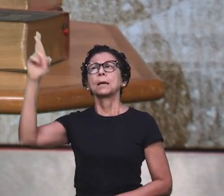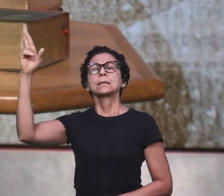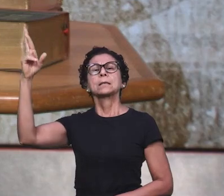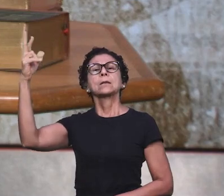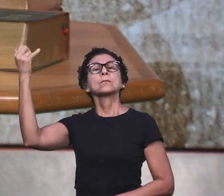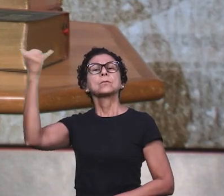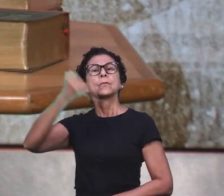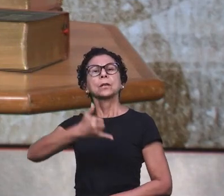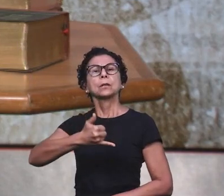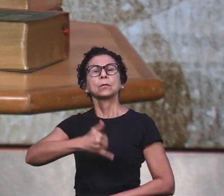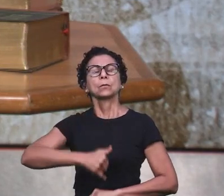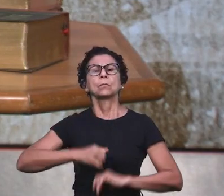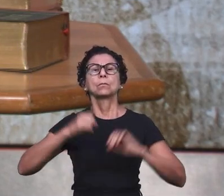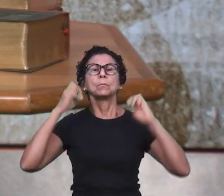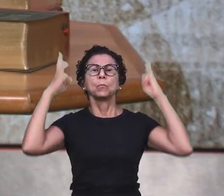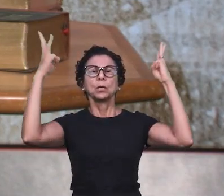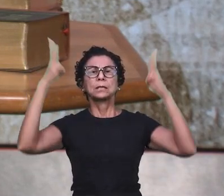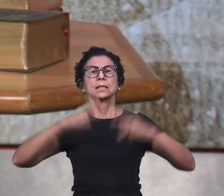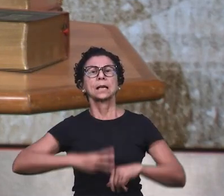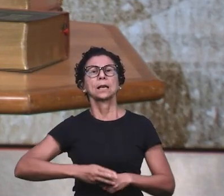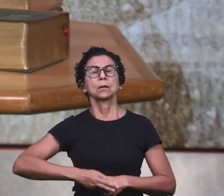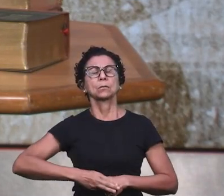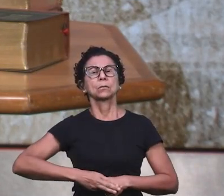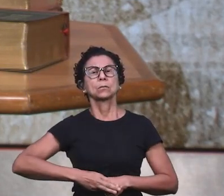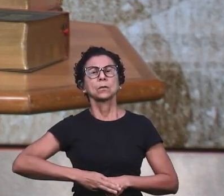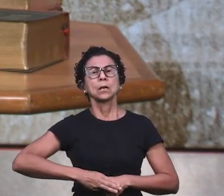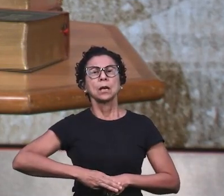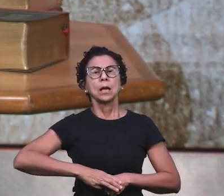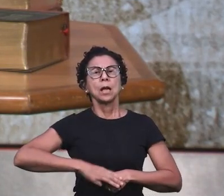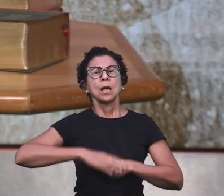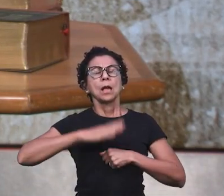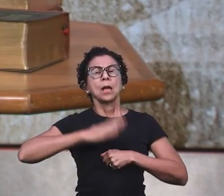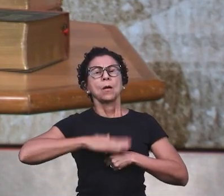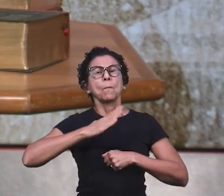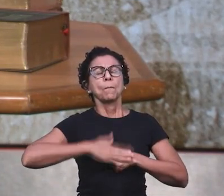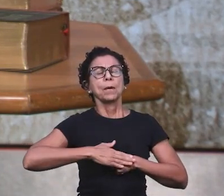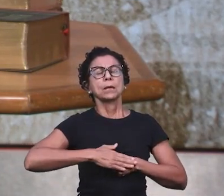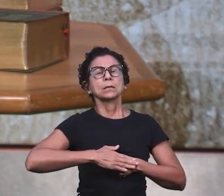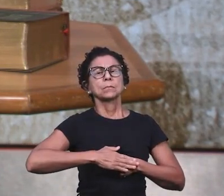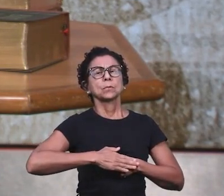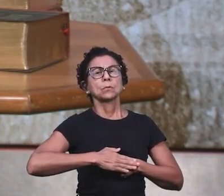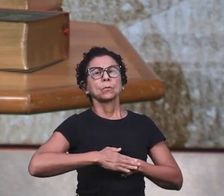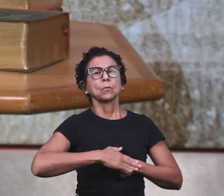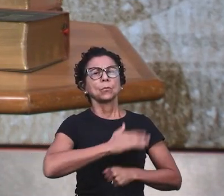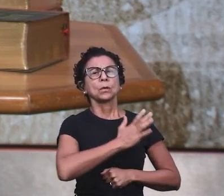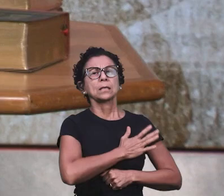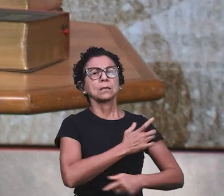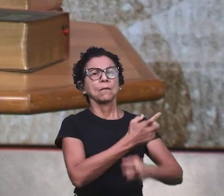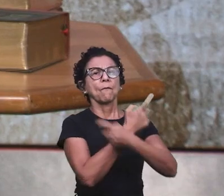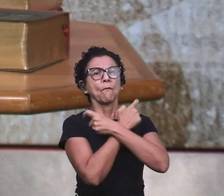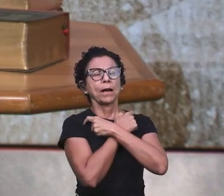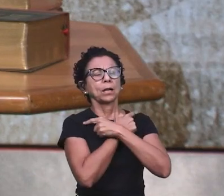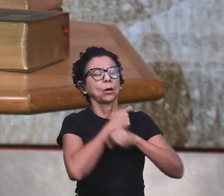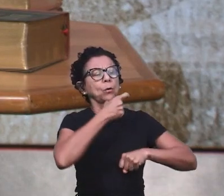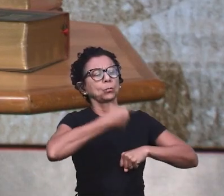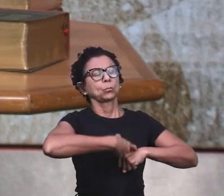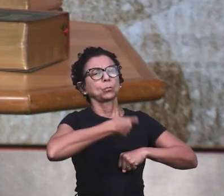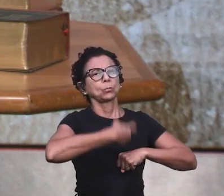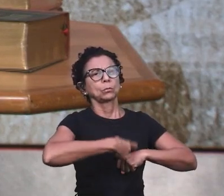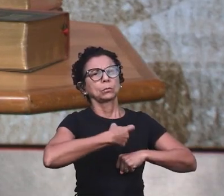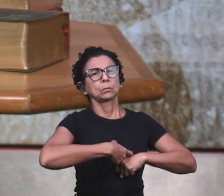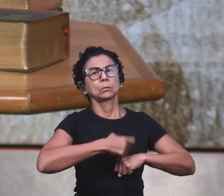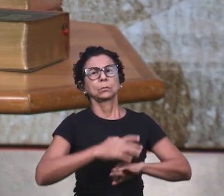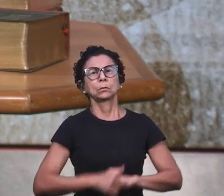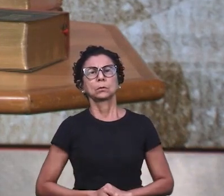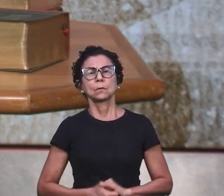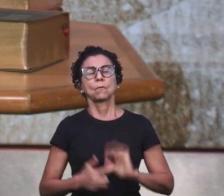Faraó, porque com grandes maravilhas e grandes juízos, o próprio Senhor tiraria o seu povo da